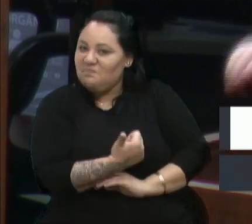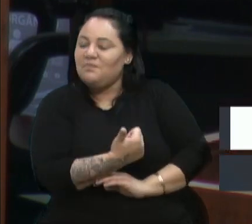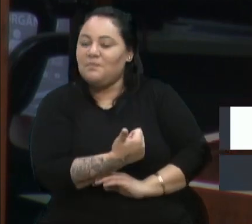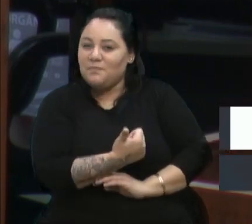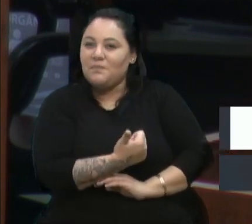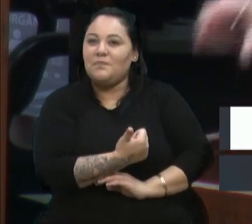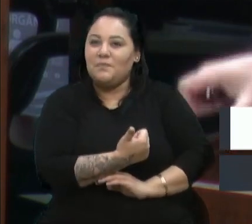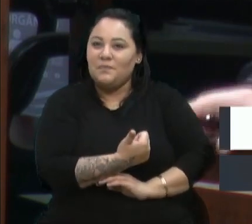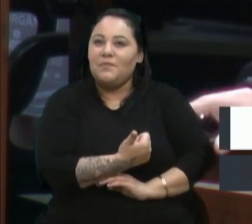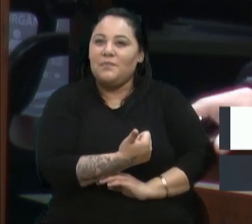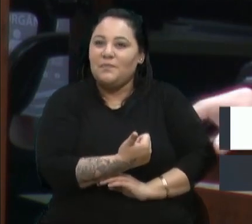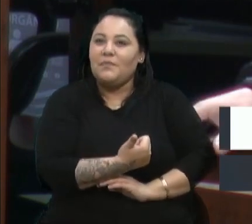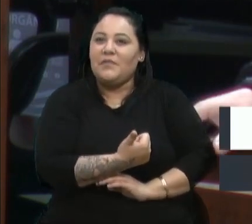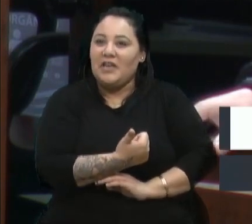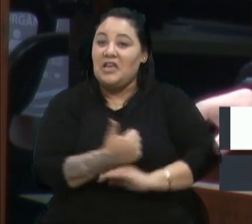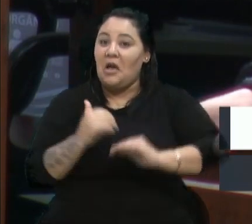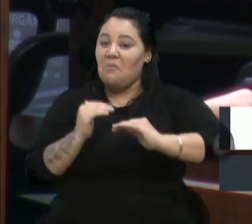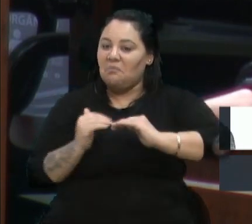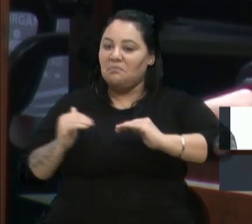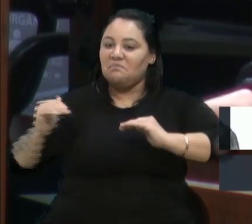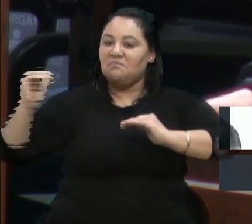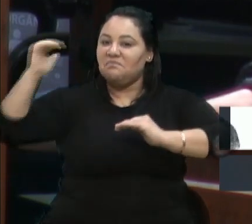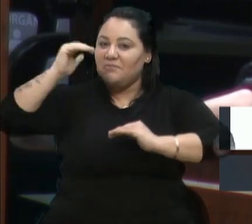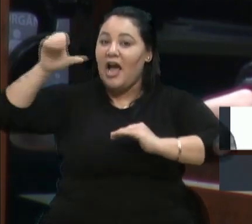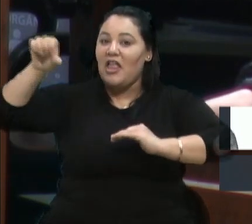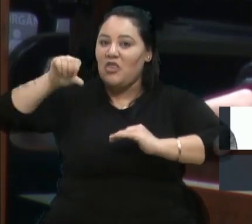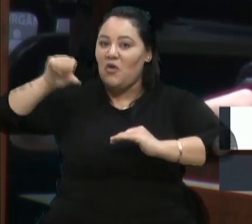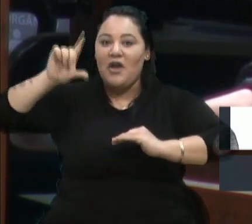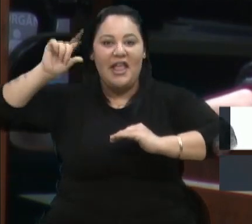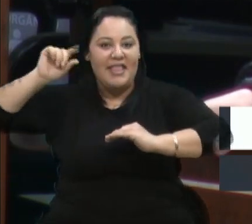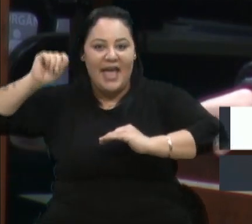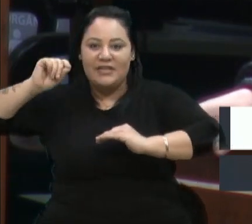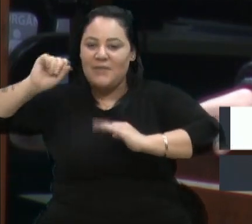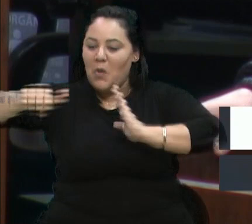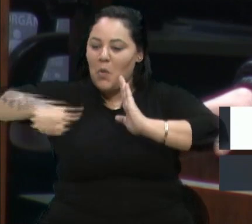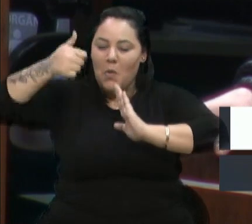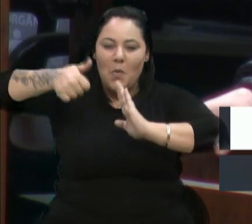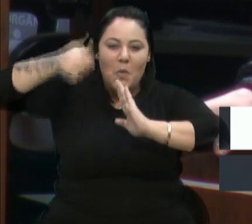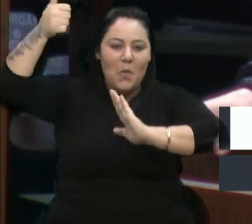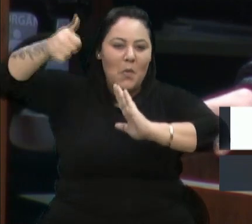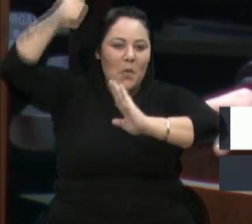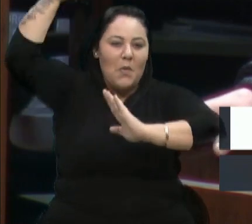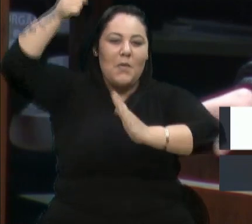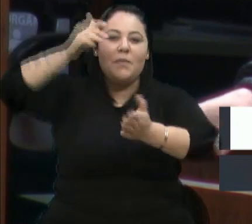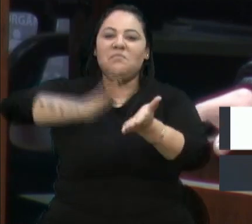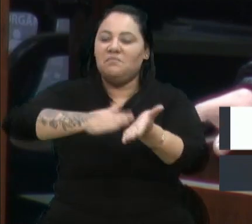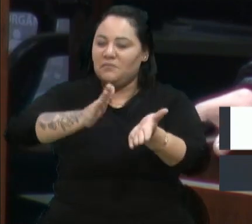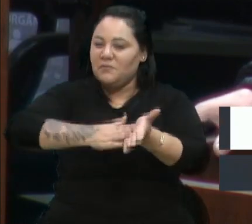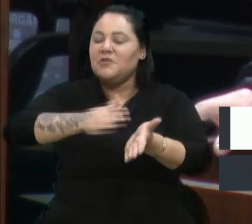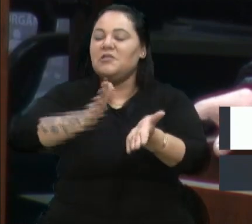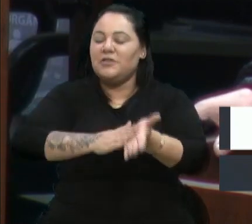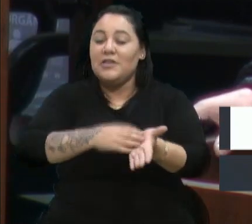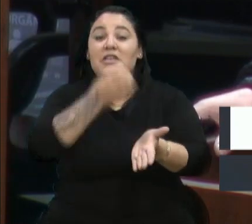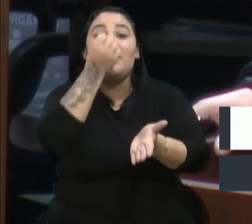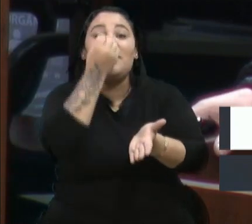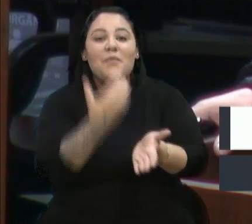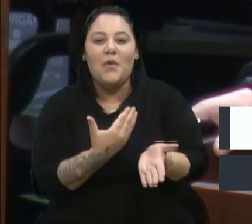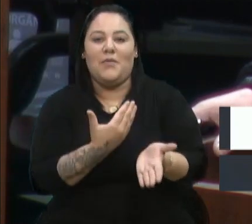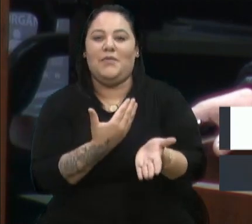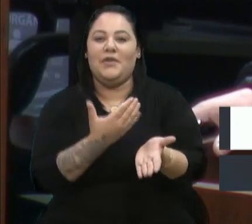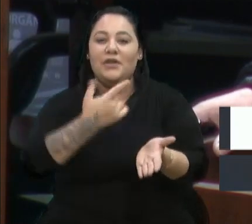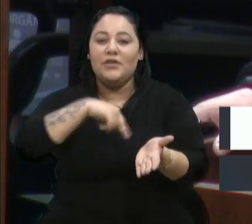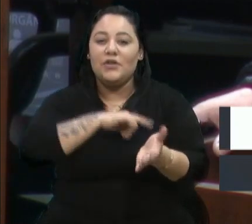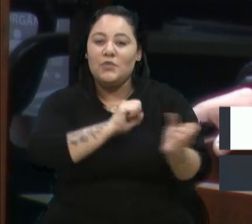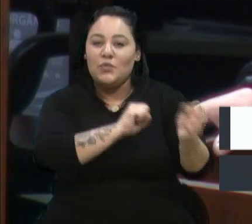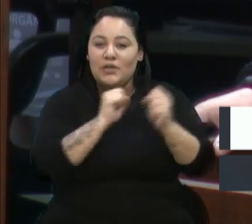régua fica alta para a 9ª edição, para a 10ª edição e que a gente cada vez exige mais E que bom, né, a gente poder